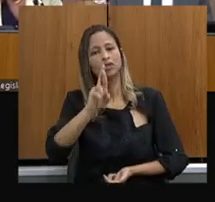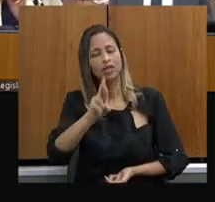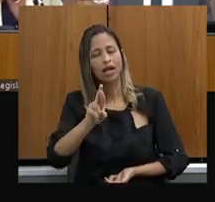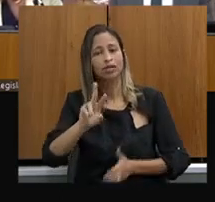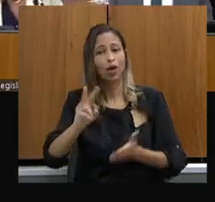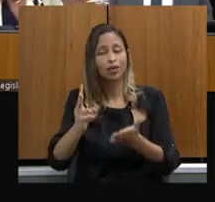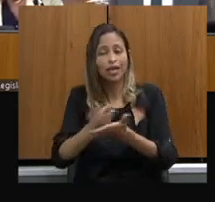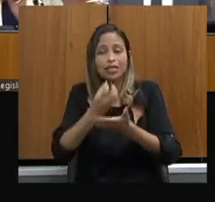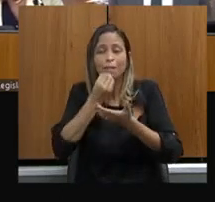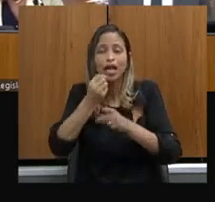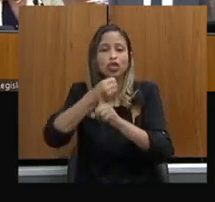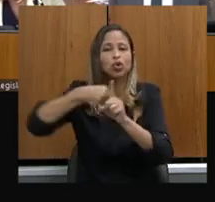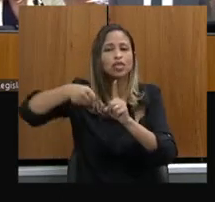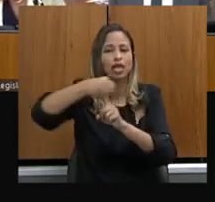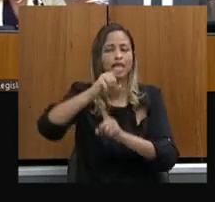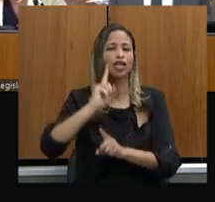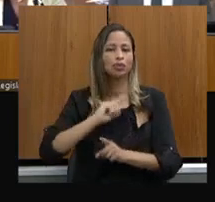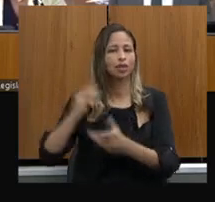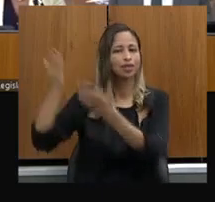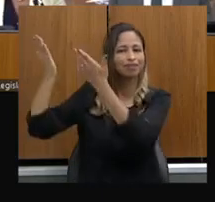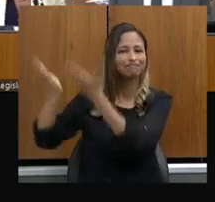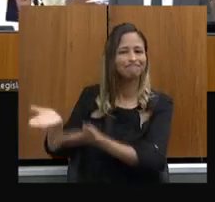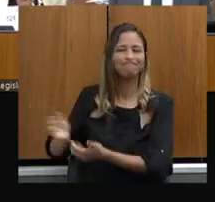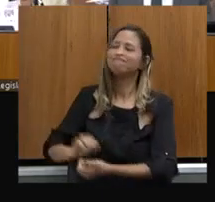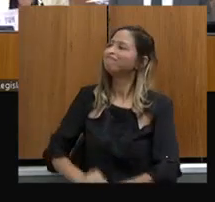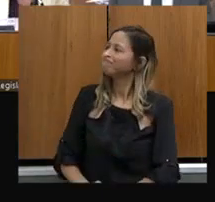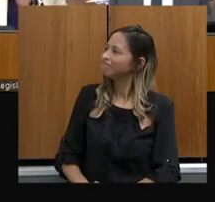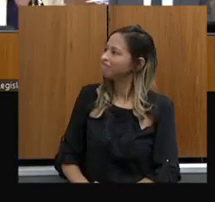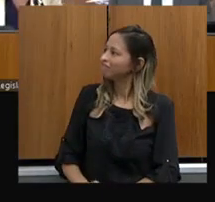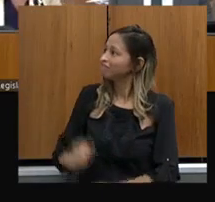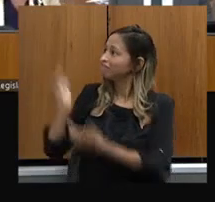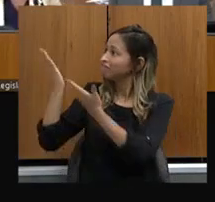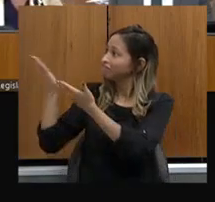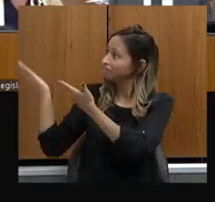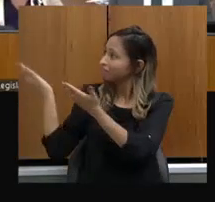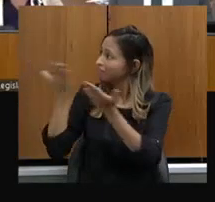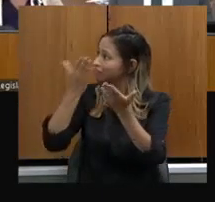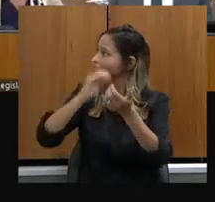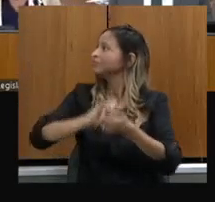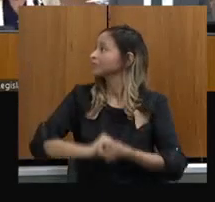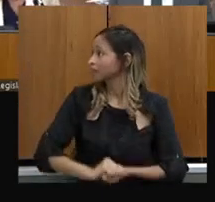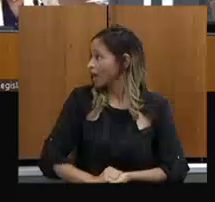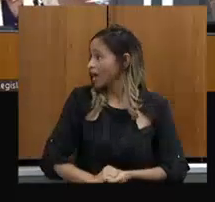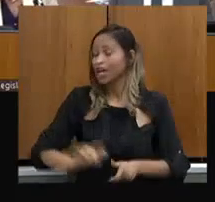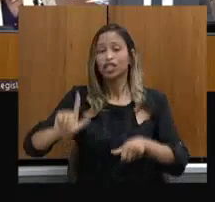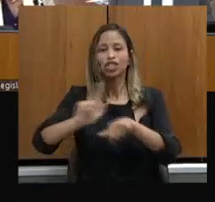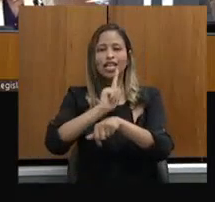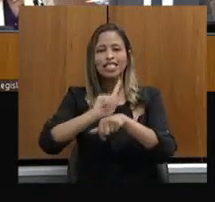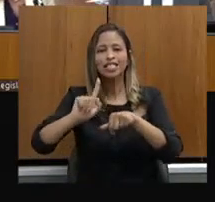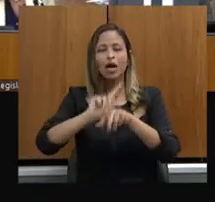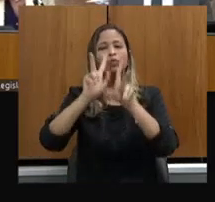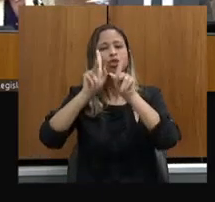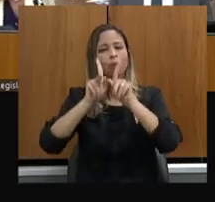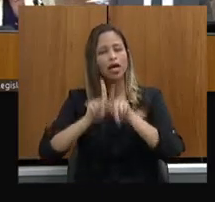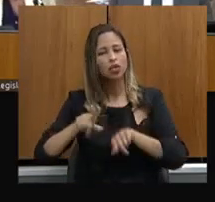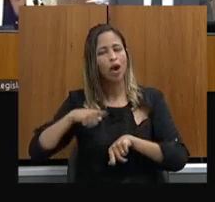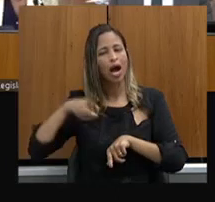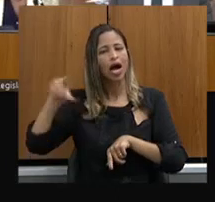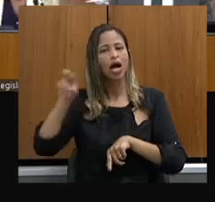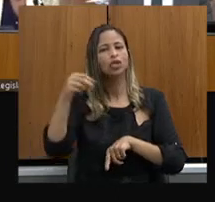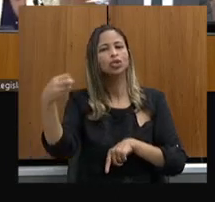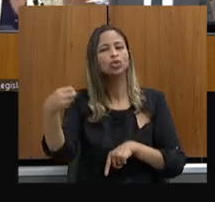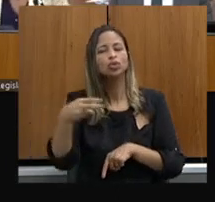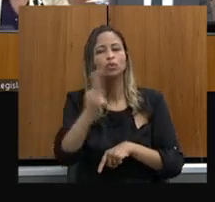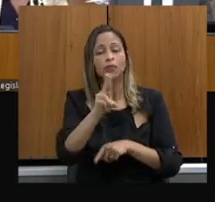efetivos a sociedade mineira pode passar por favor na gestão de pessoas nós tivemos a nomeação